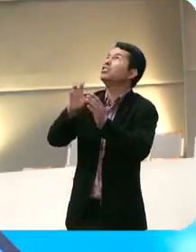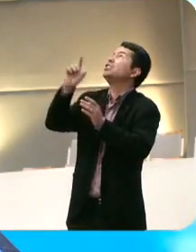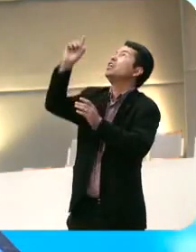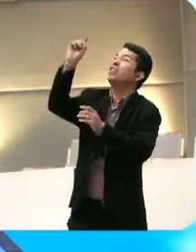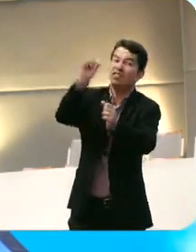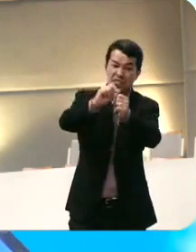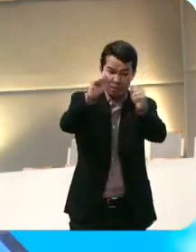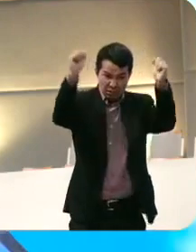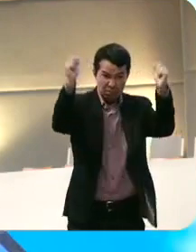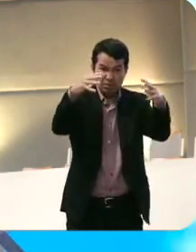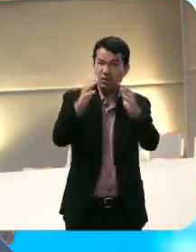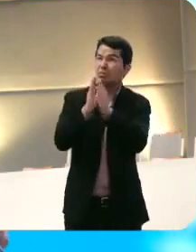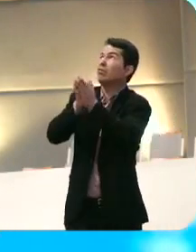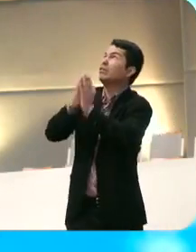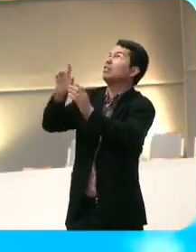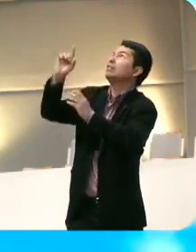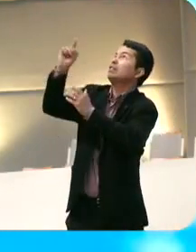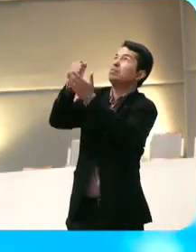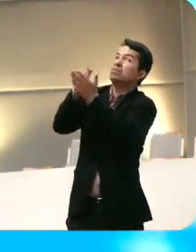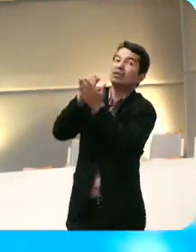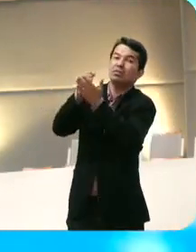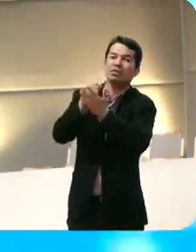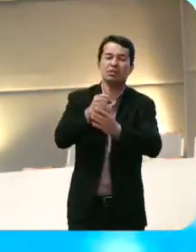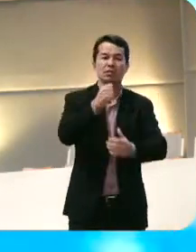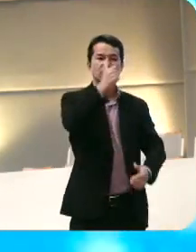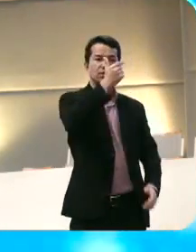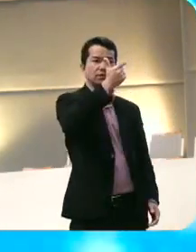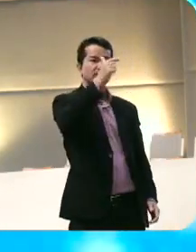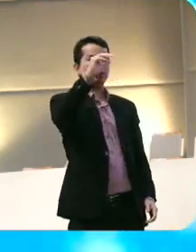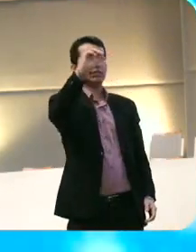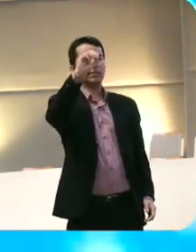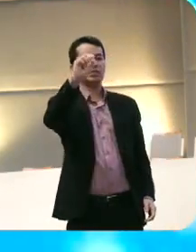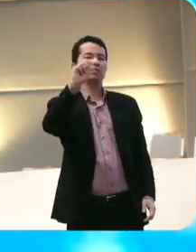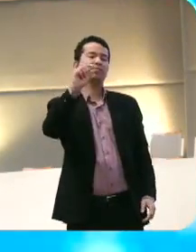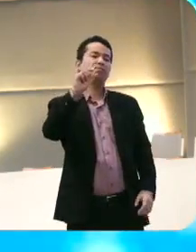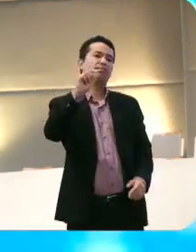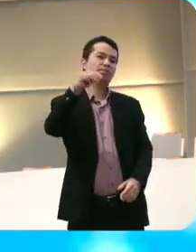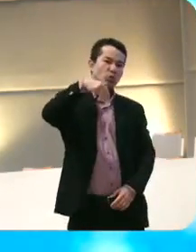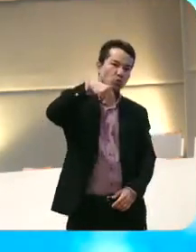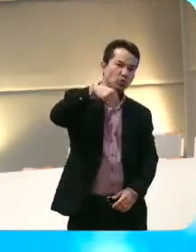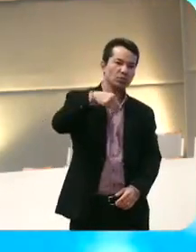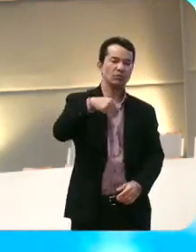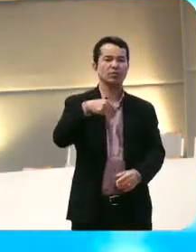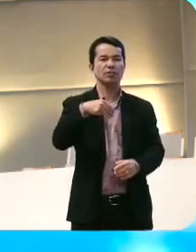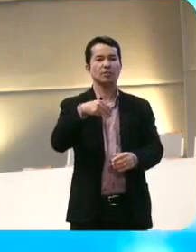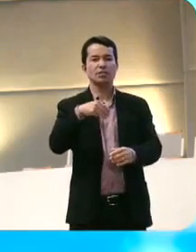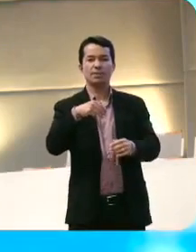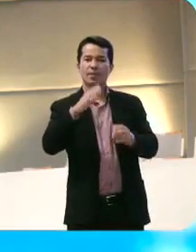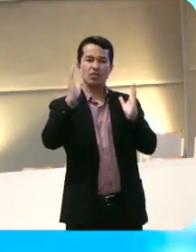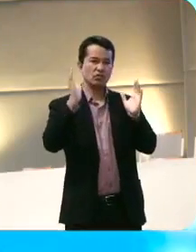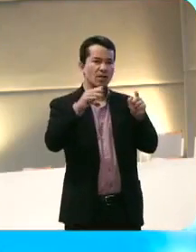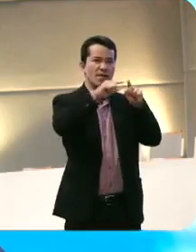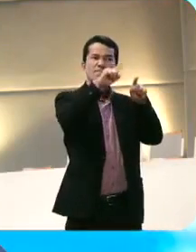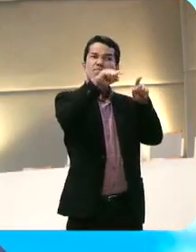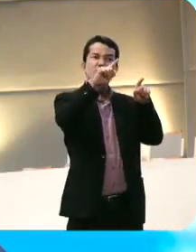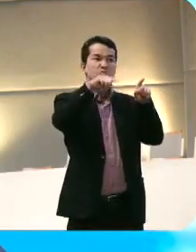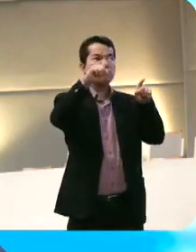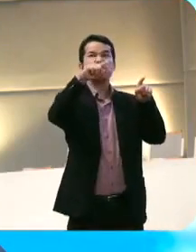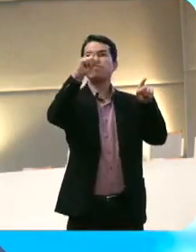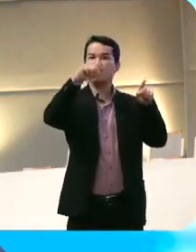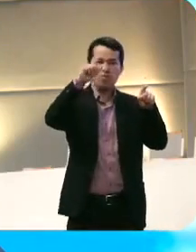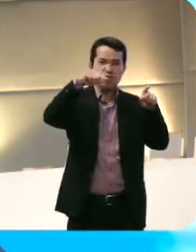faz voltar. Demorou 20 minutos para voltar a luz. Todo o dinheiro que eu tinha ganho